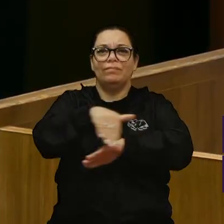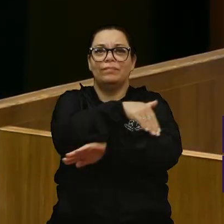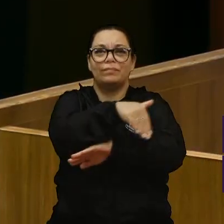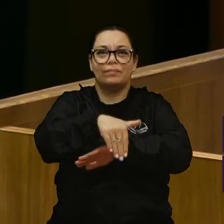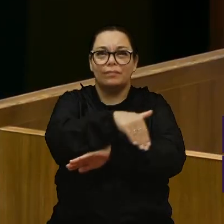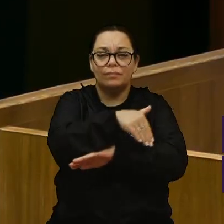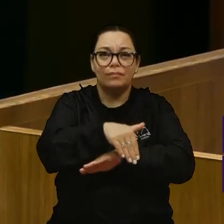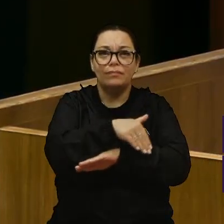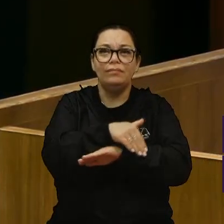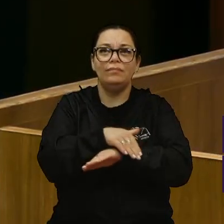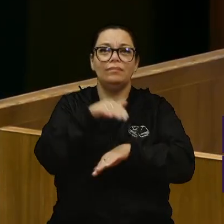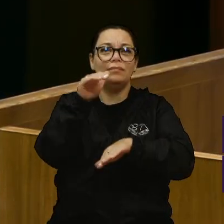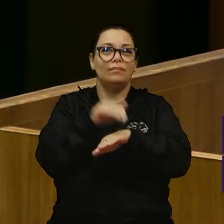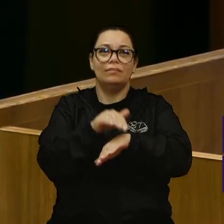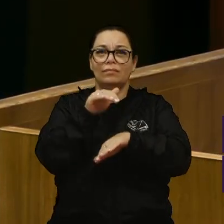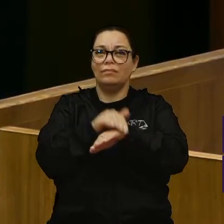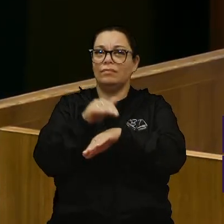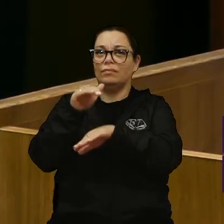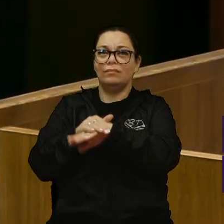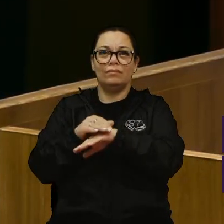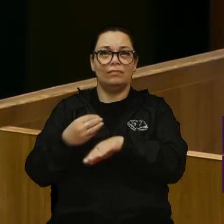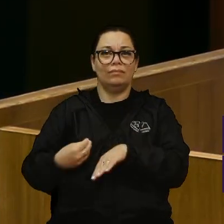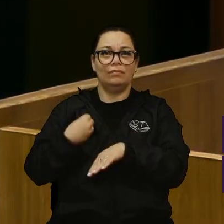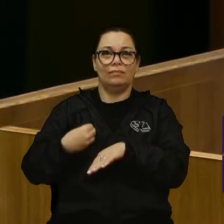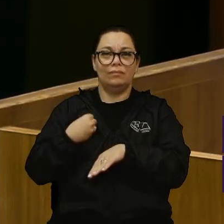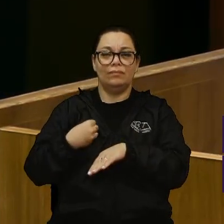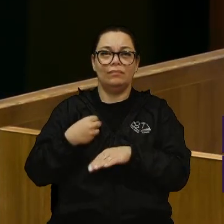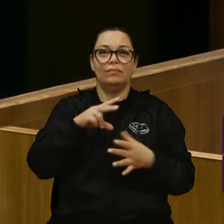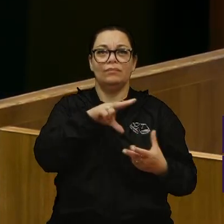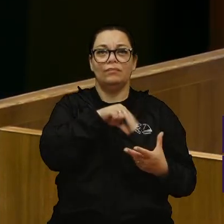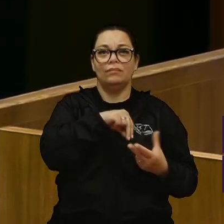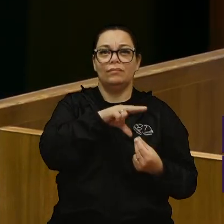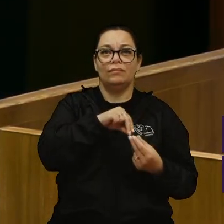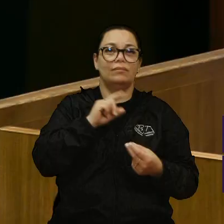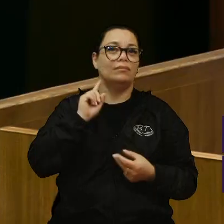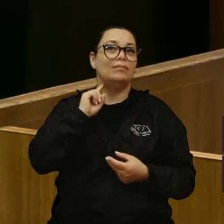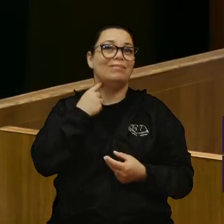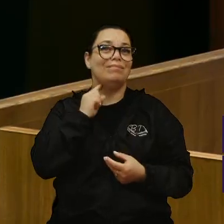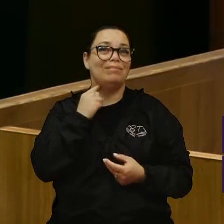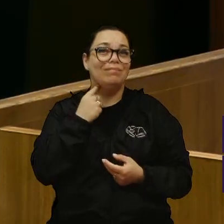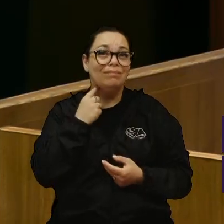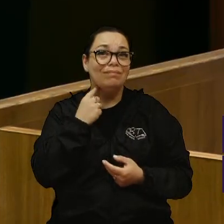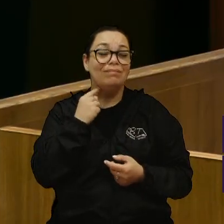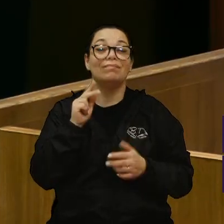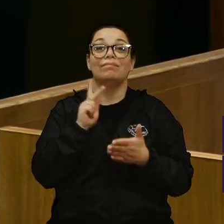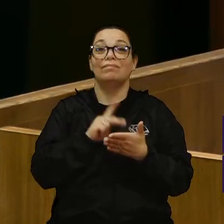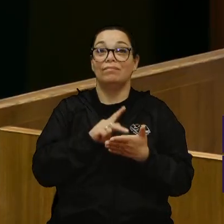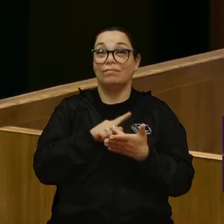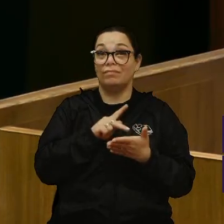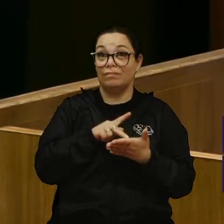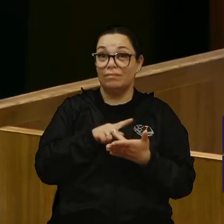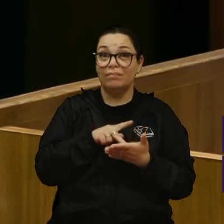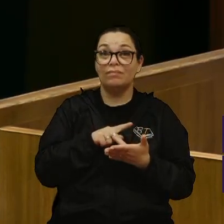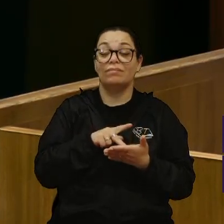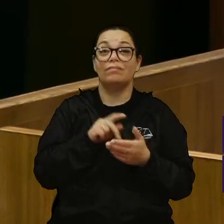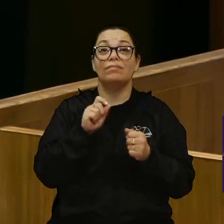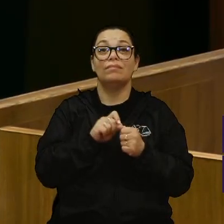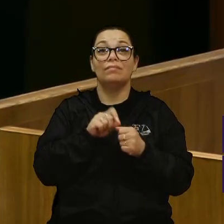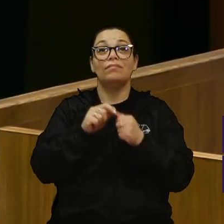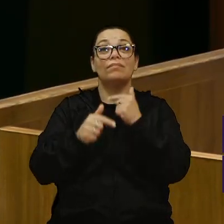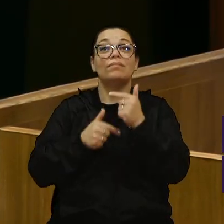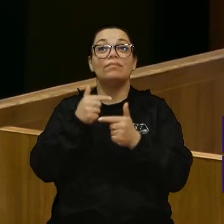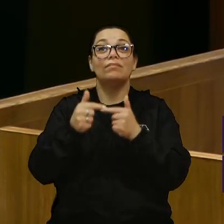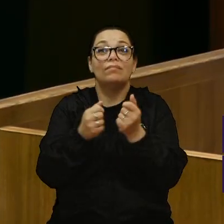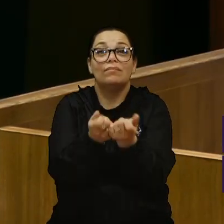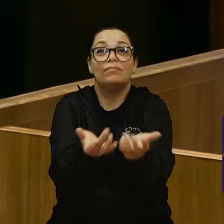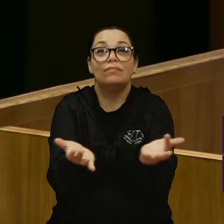é a culpa que recai sobre quem vive do lixo, entre aspas, quando, na verdade, eles fazem um trabalho